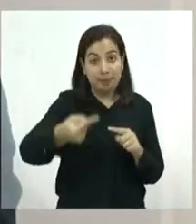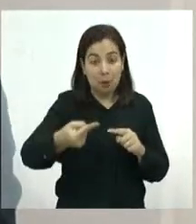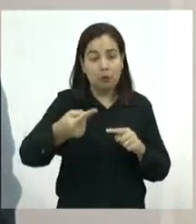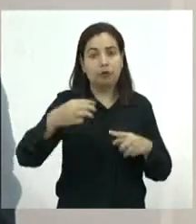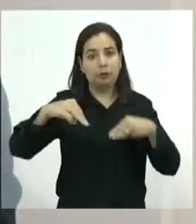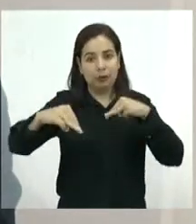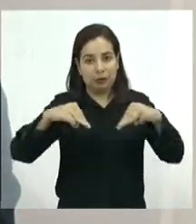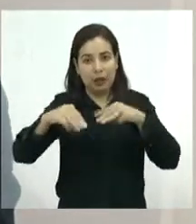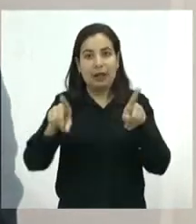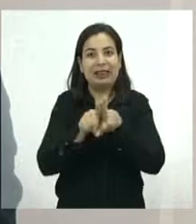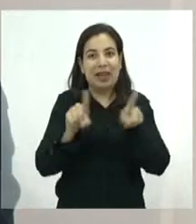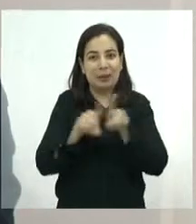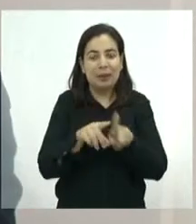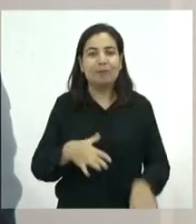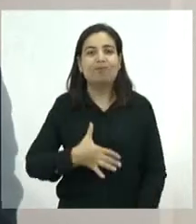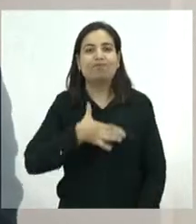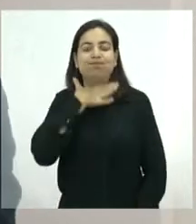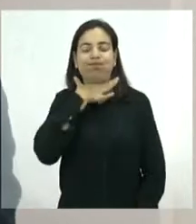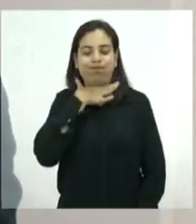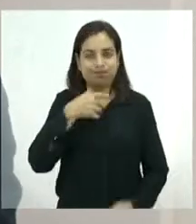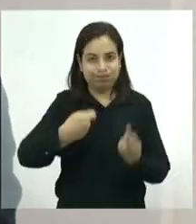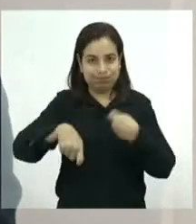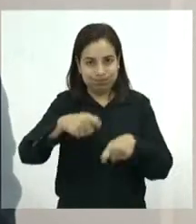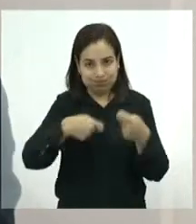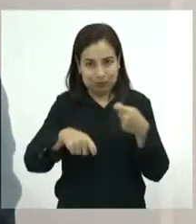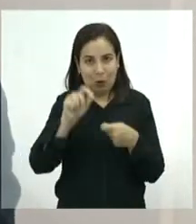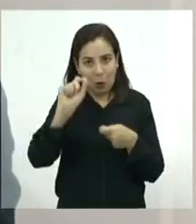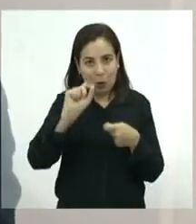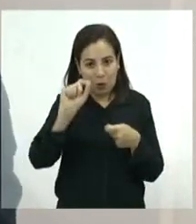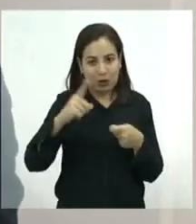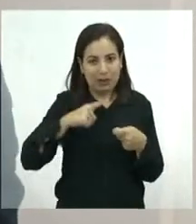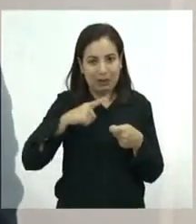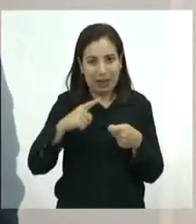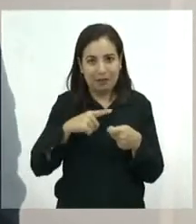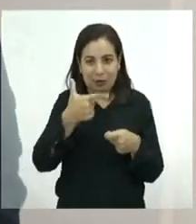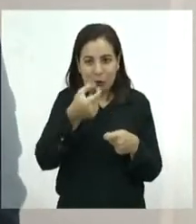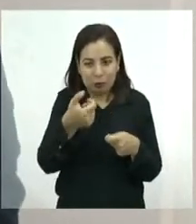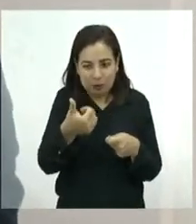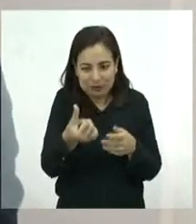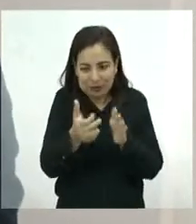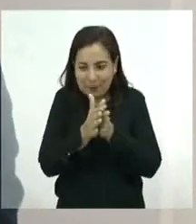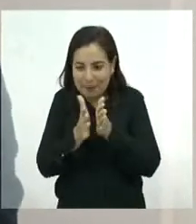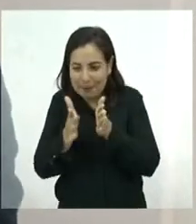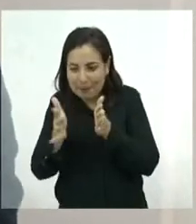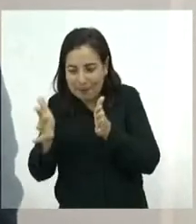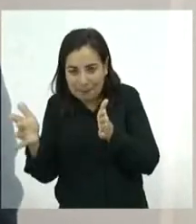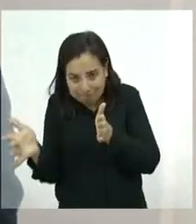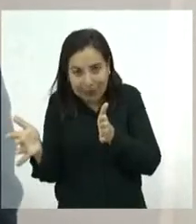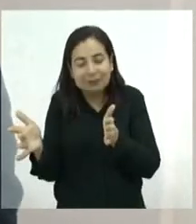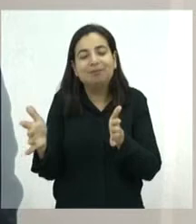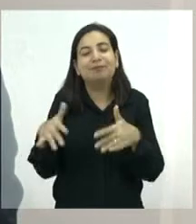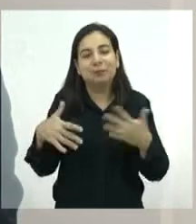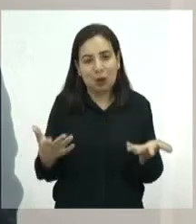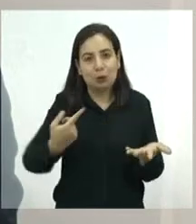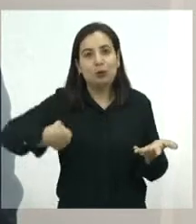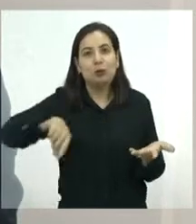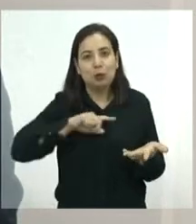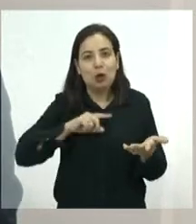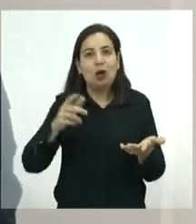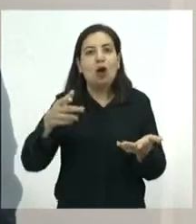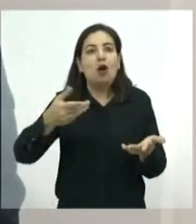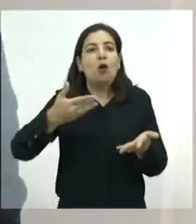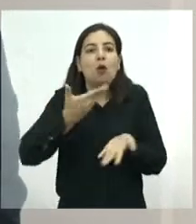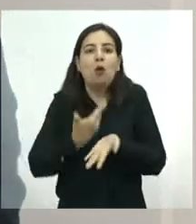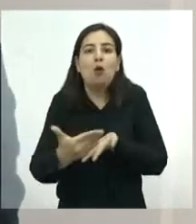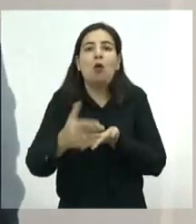com a crise econômica que se abateu no Brasil, depois de 2015, nós começamos a entrar num déficit grande da